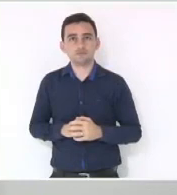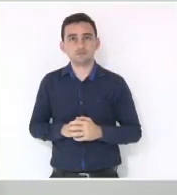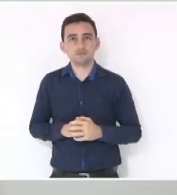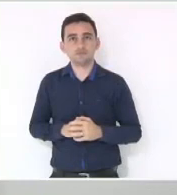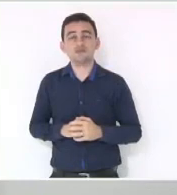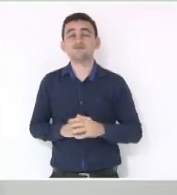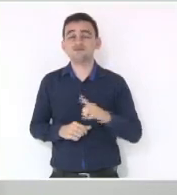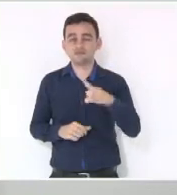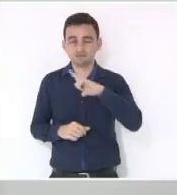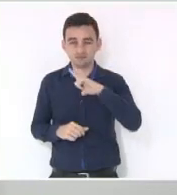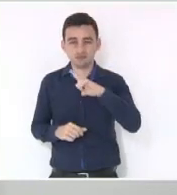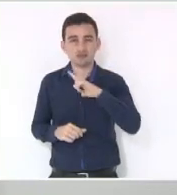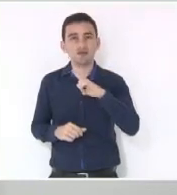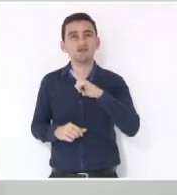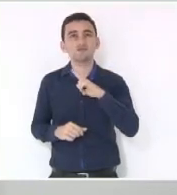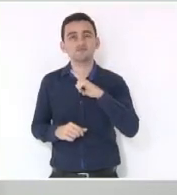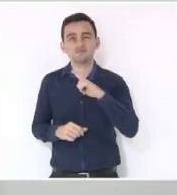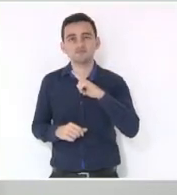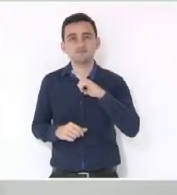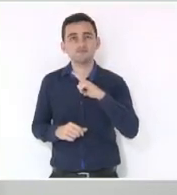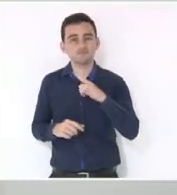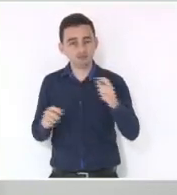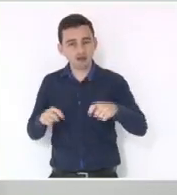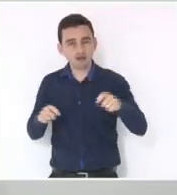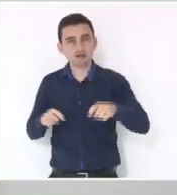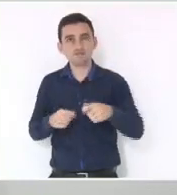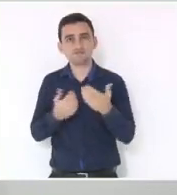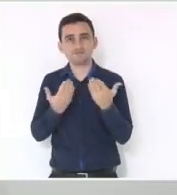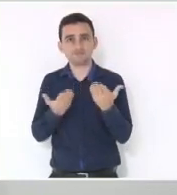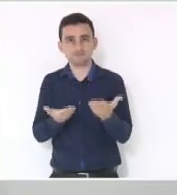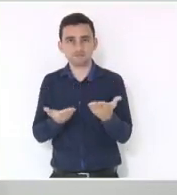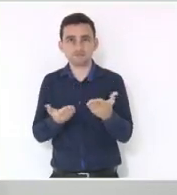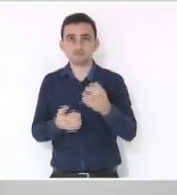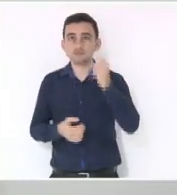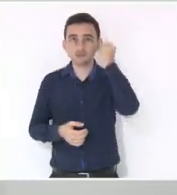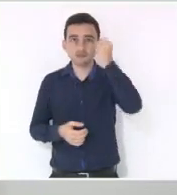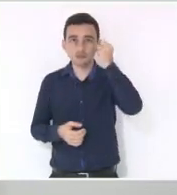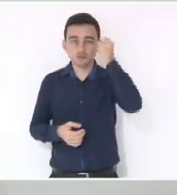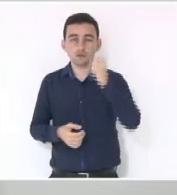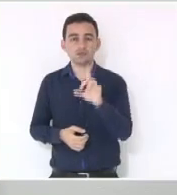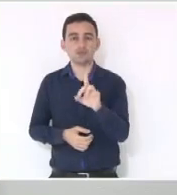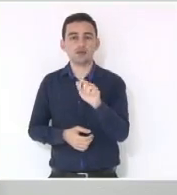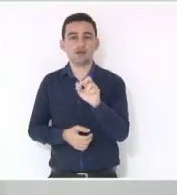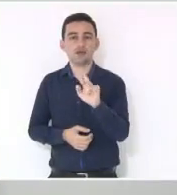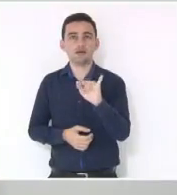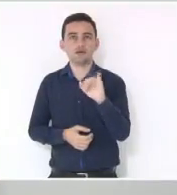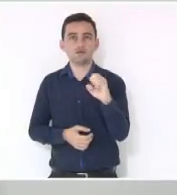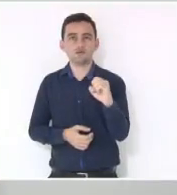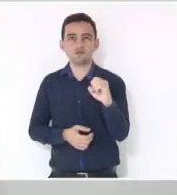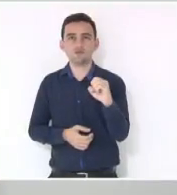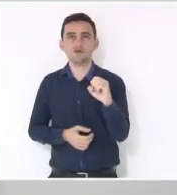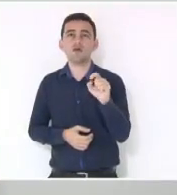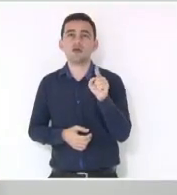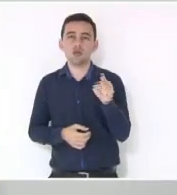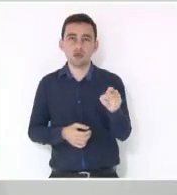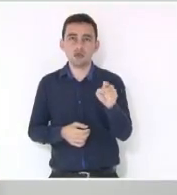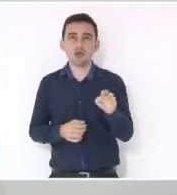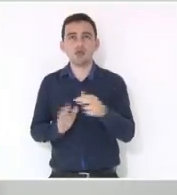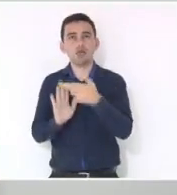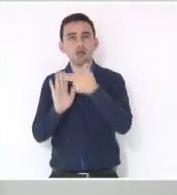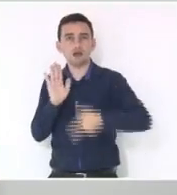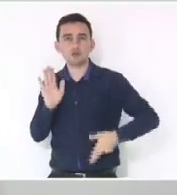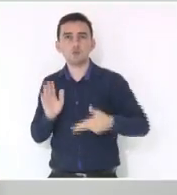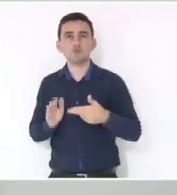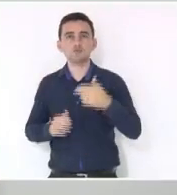tiveram a oportunidade de, tendo lá o senador Dário Berger como relator e indo ao ministro e